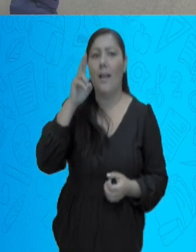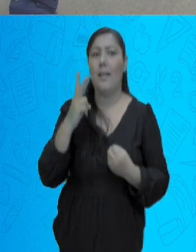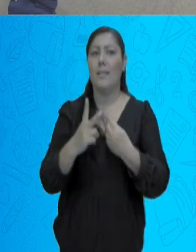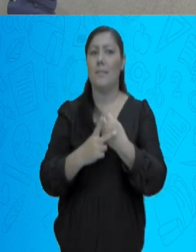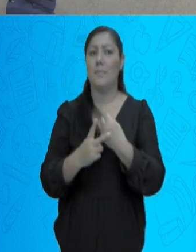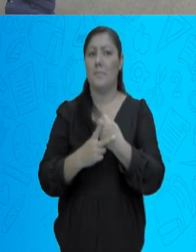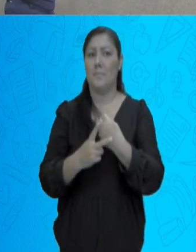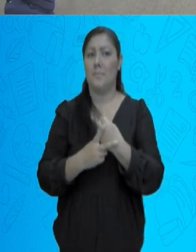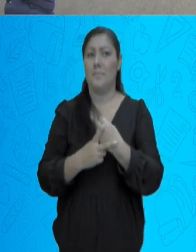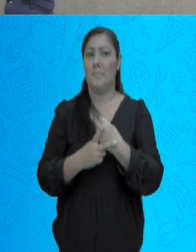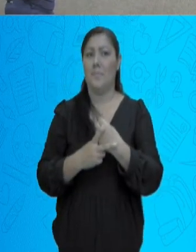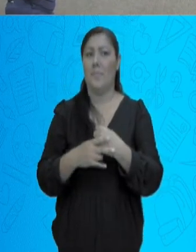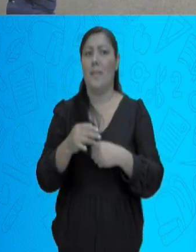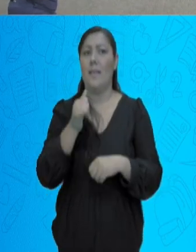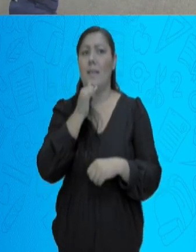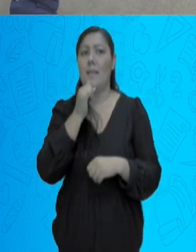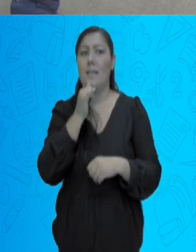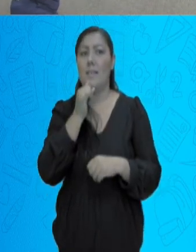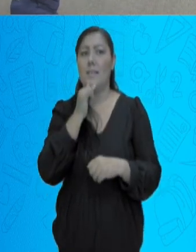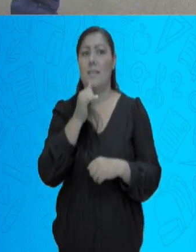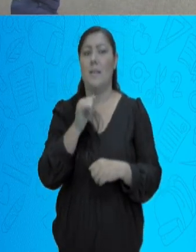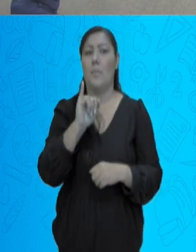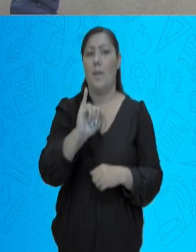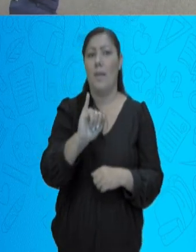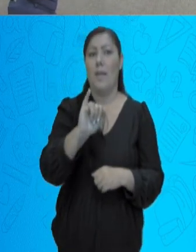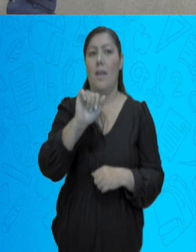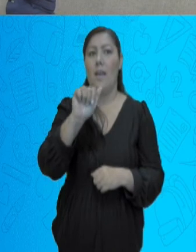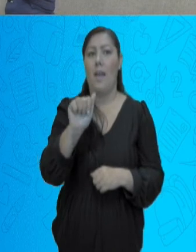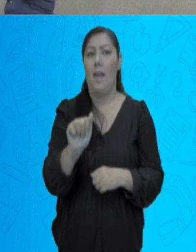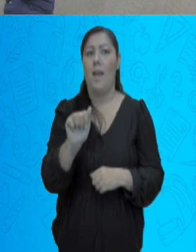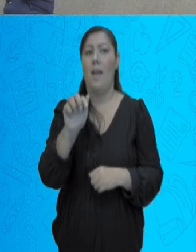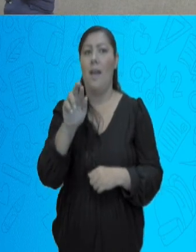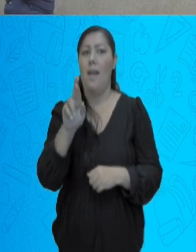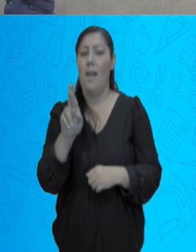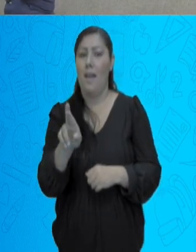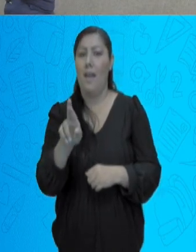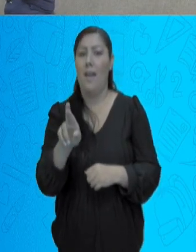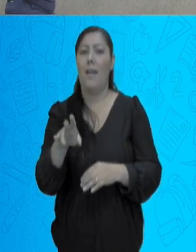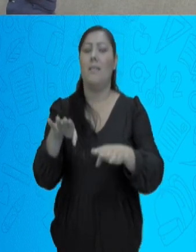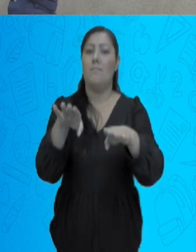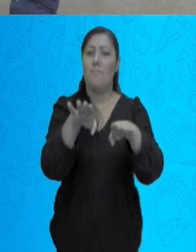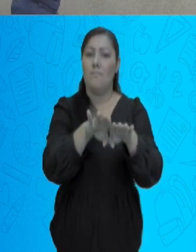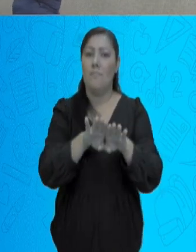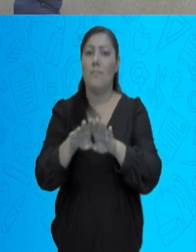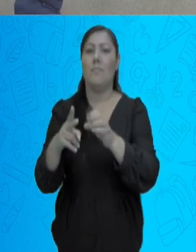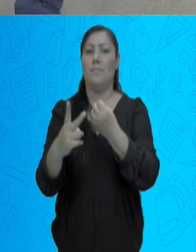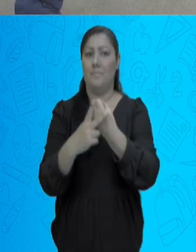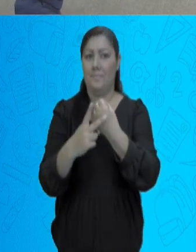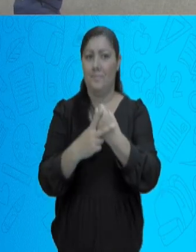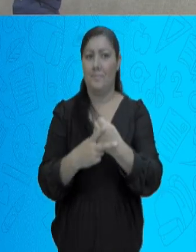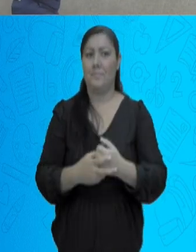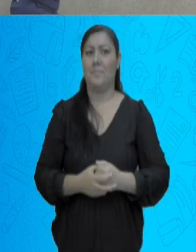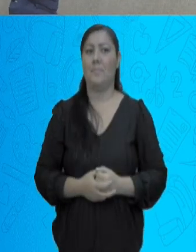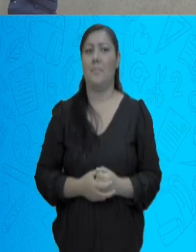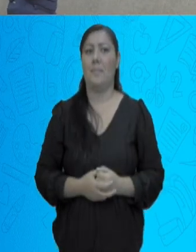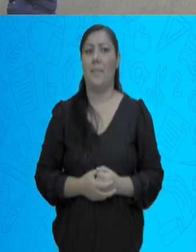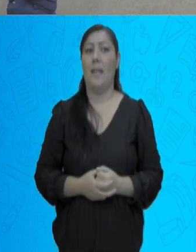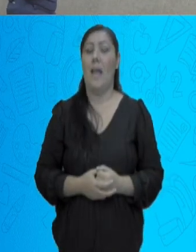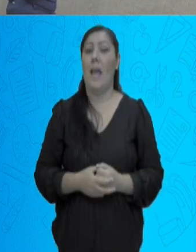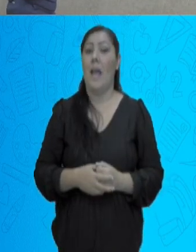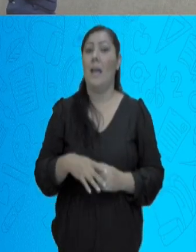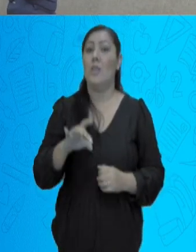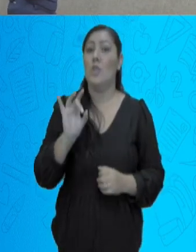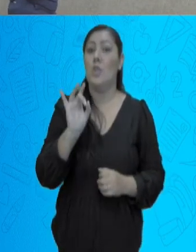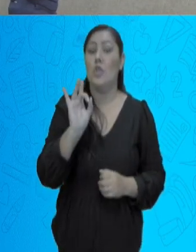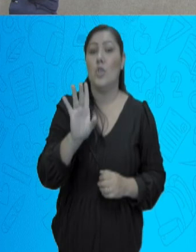IAR são todos regulares, com exceção de 5 verbos cujas iniciais